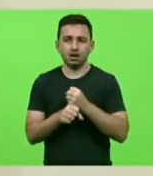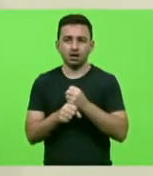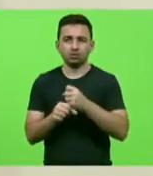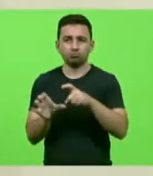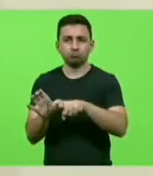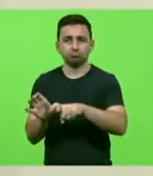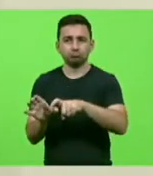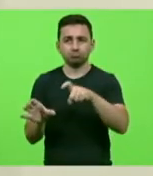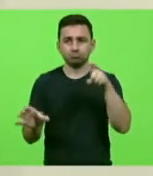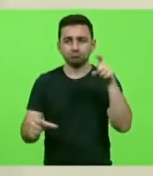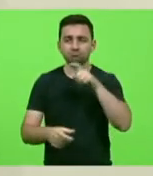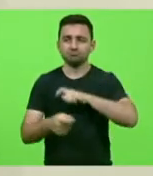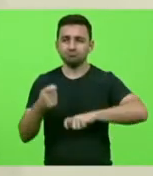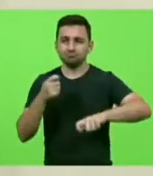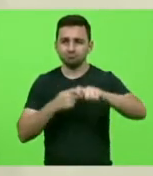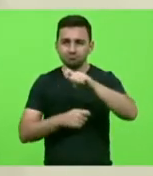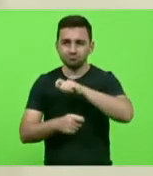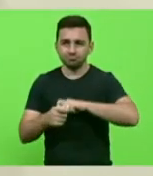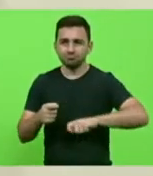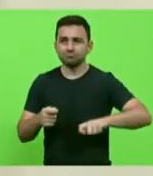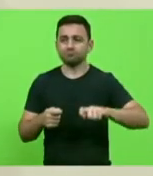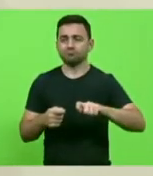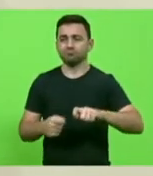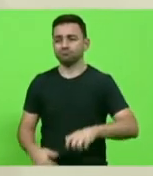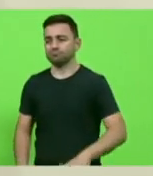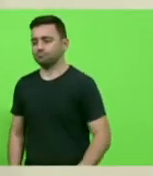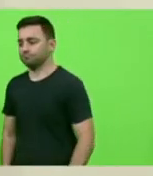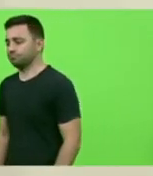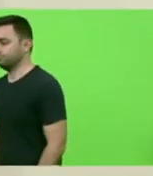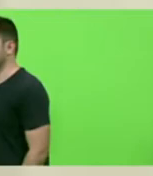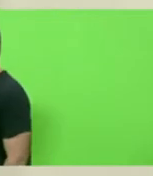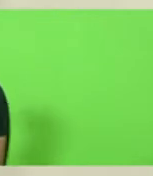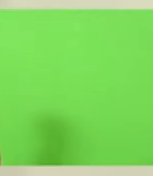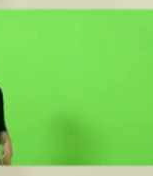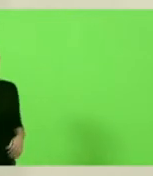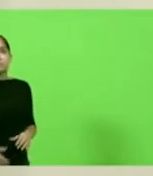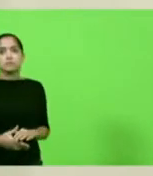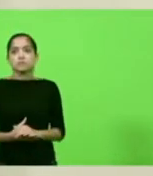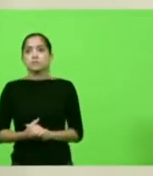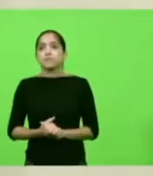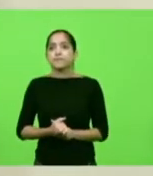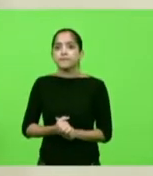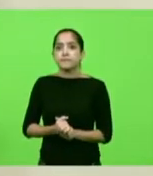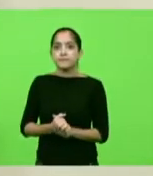político-administrativa, e por se tratar de um momento importante,